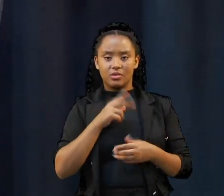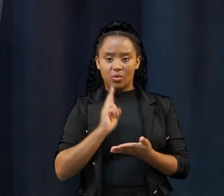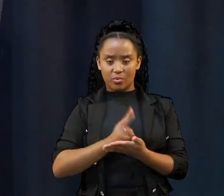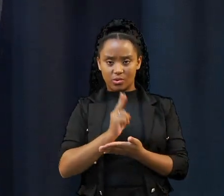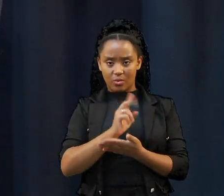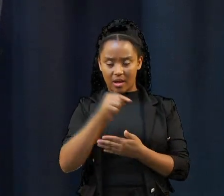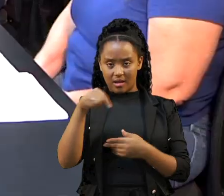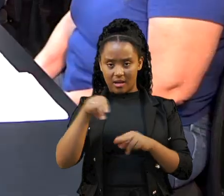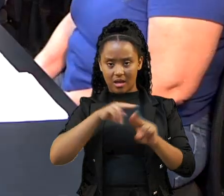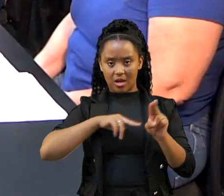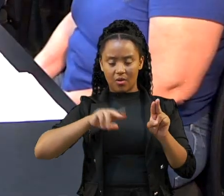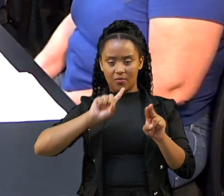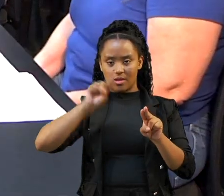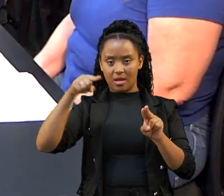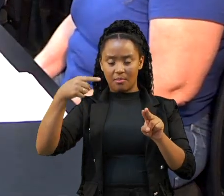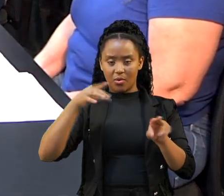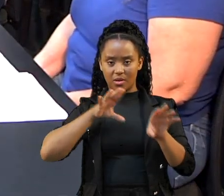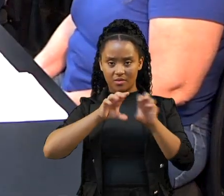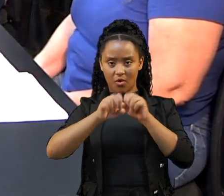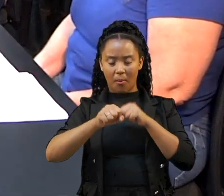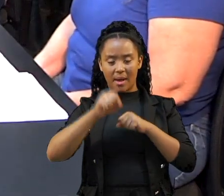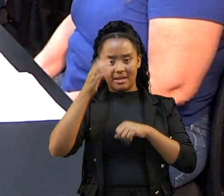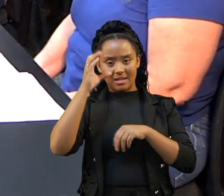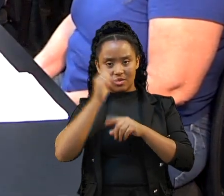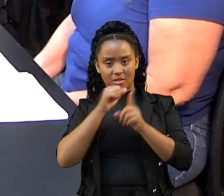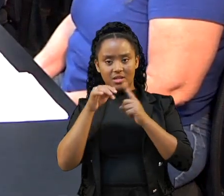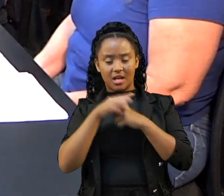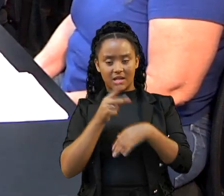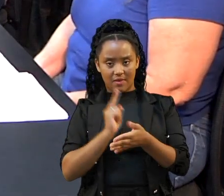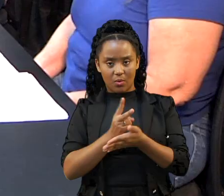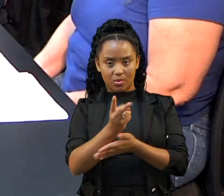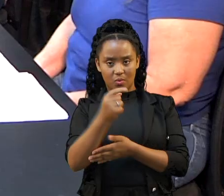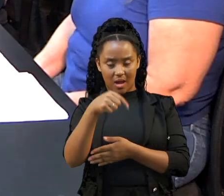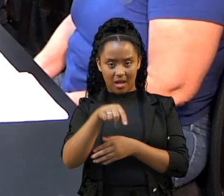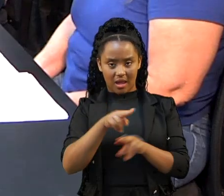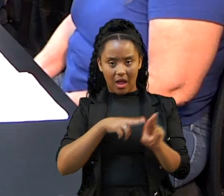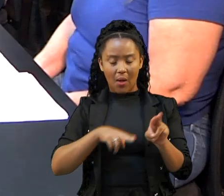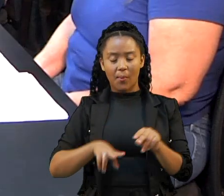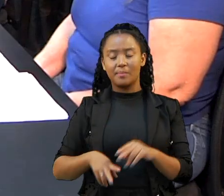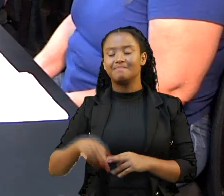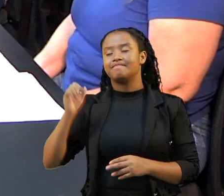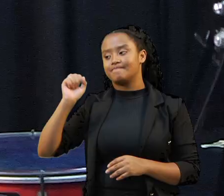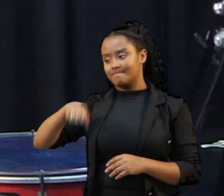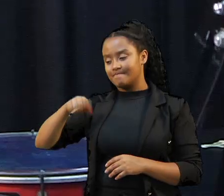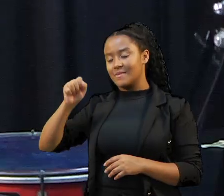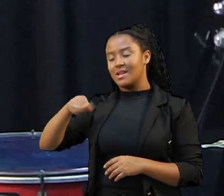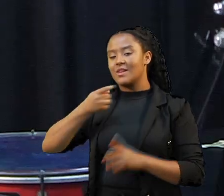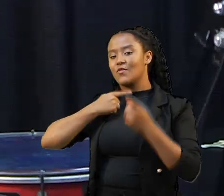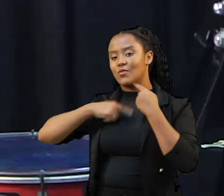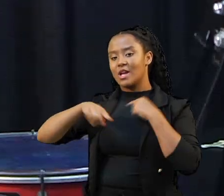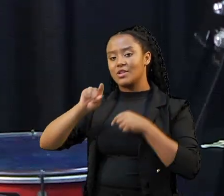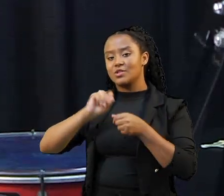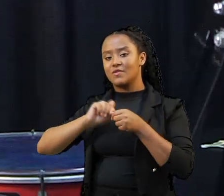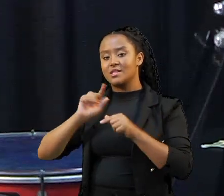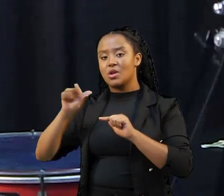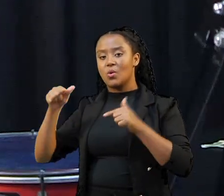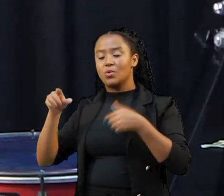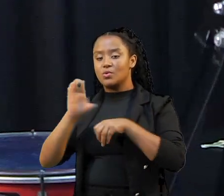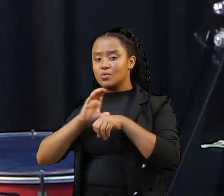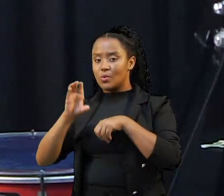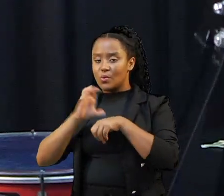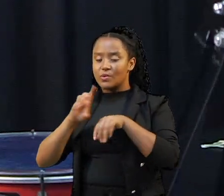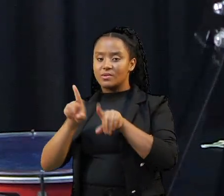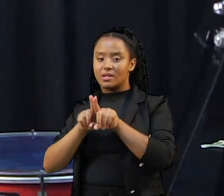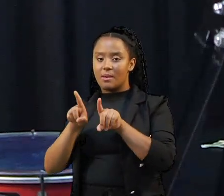academia depois de terminar o curso de Ciências Sociais? Pretendo. Eu tenho vontade de fazer